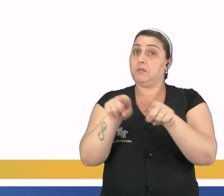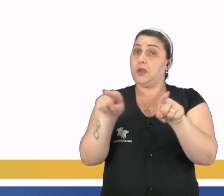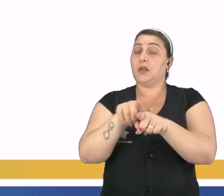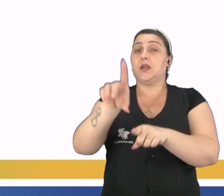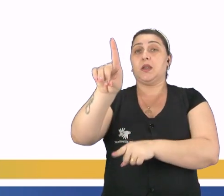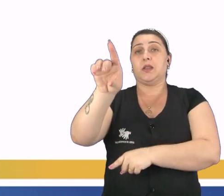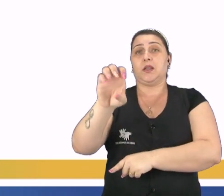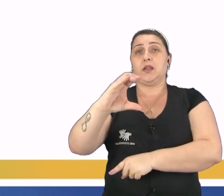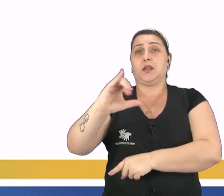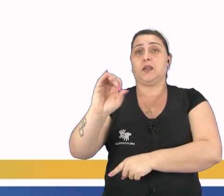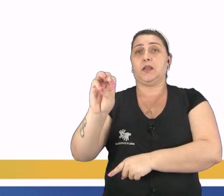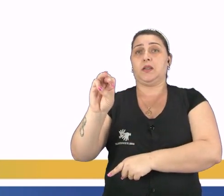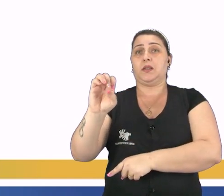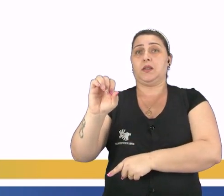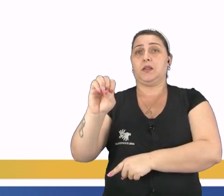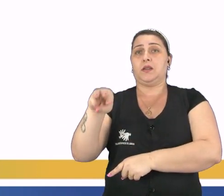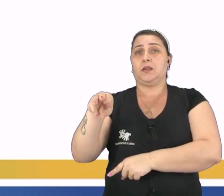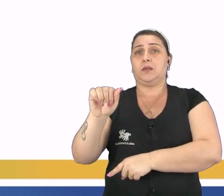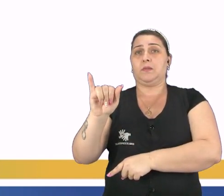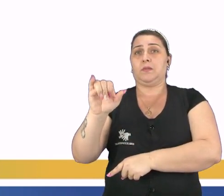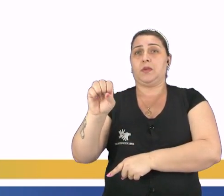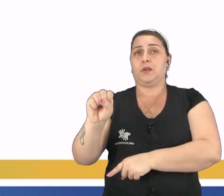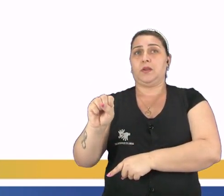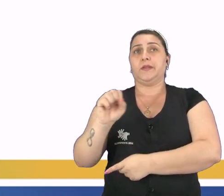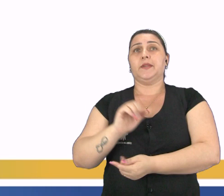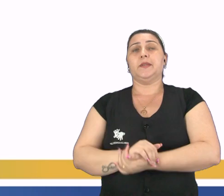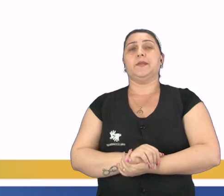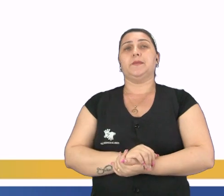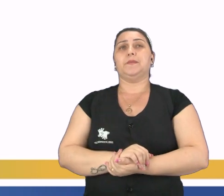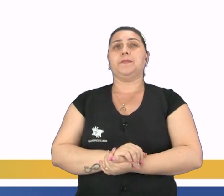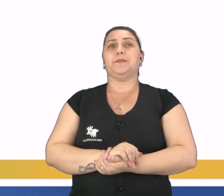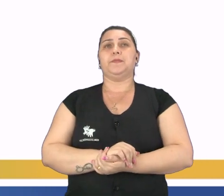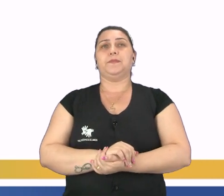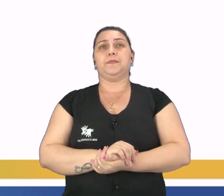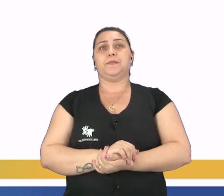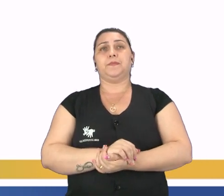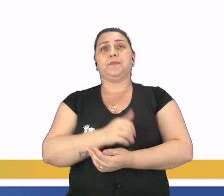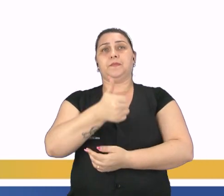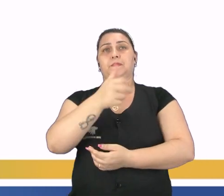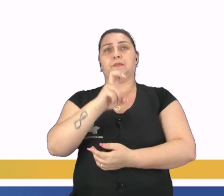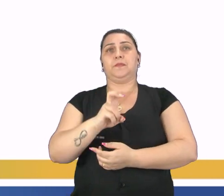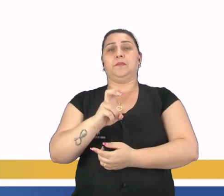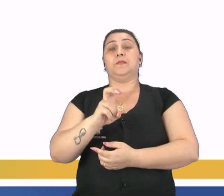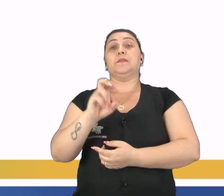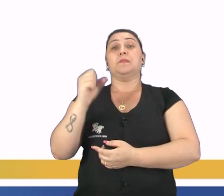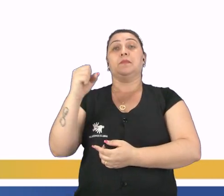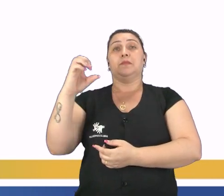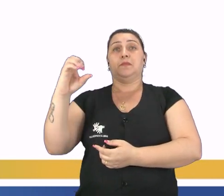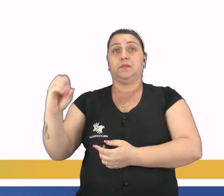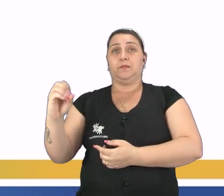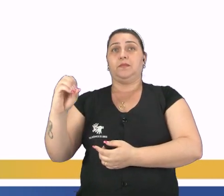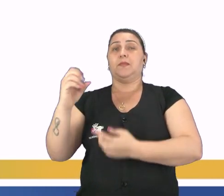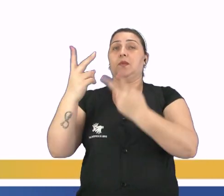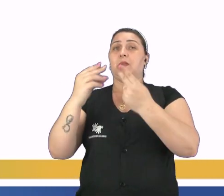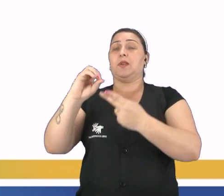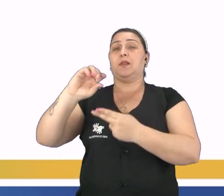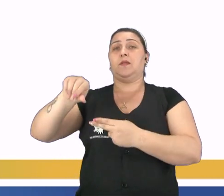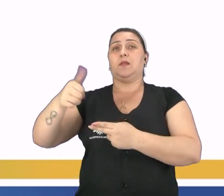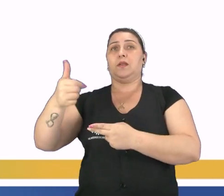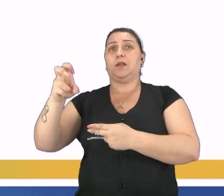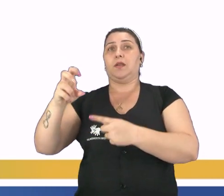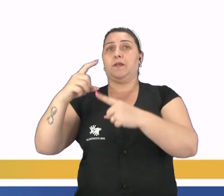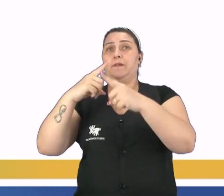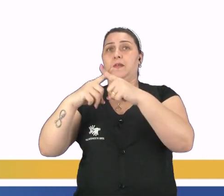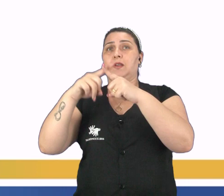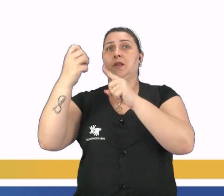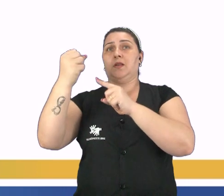que também é igual a 0,15, podemos fazer da seguinte maneira. 15% de 80 vai ser igual a